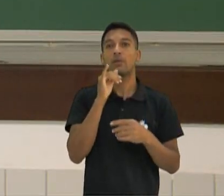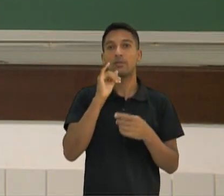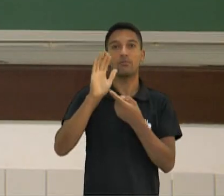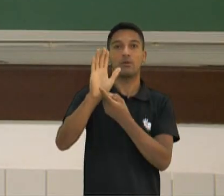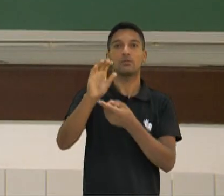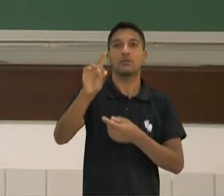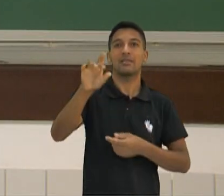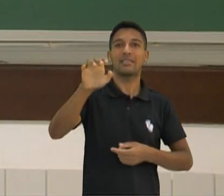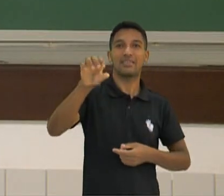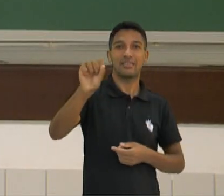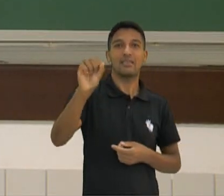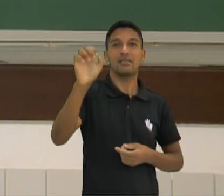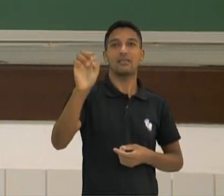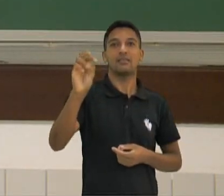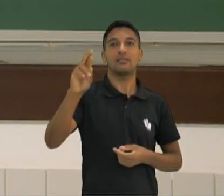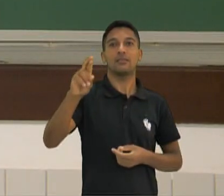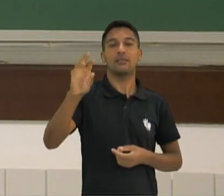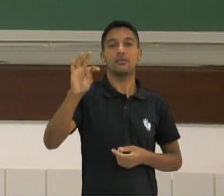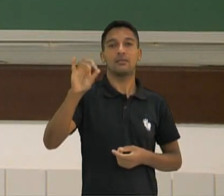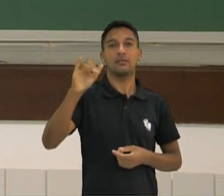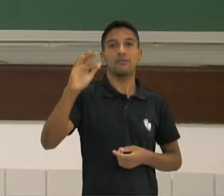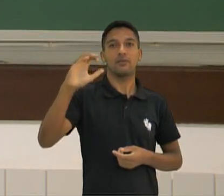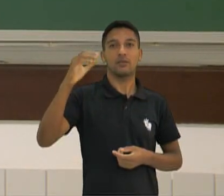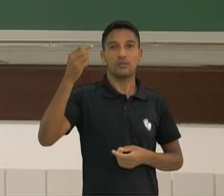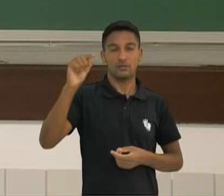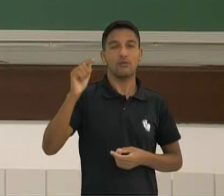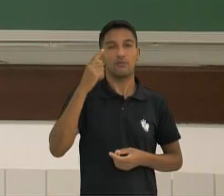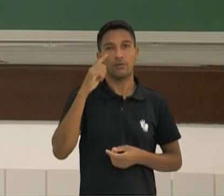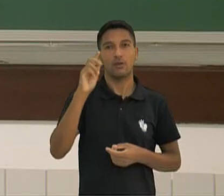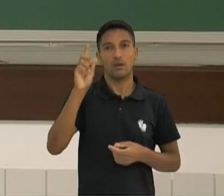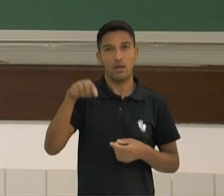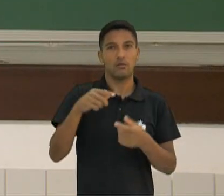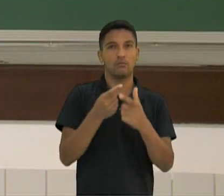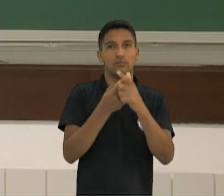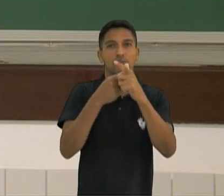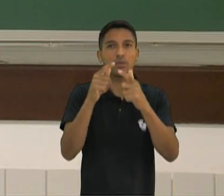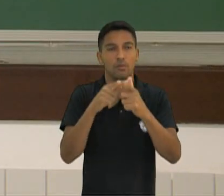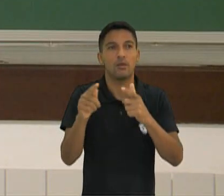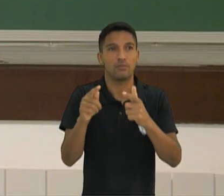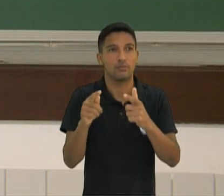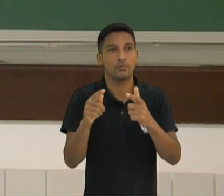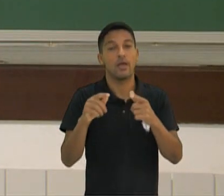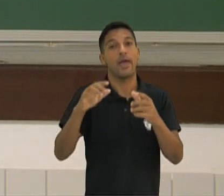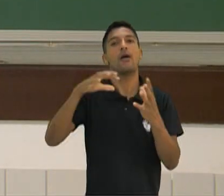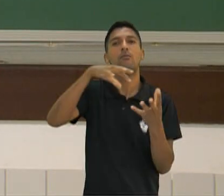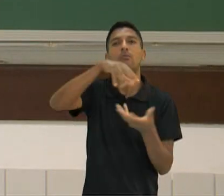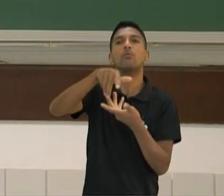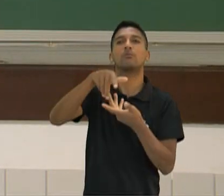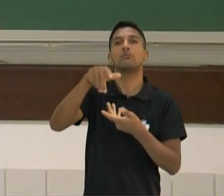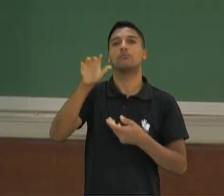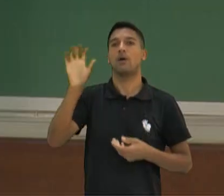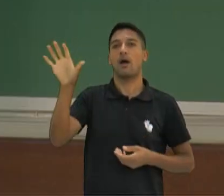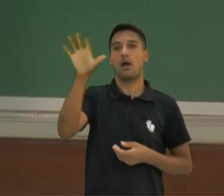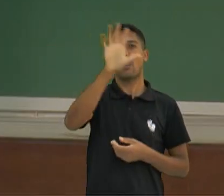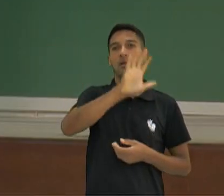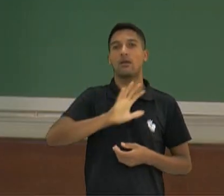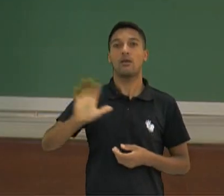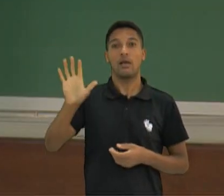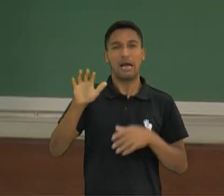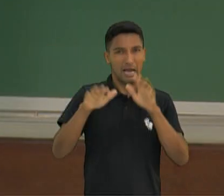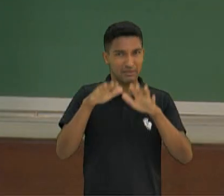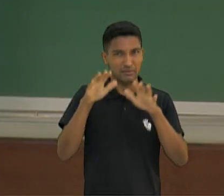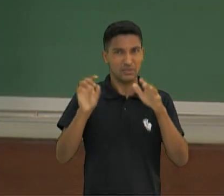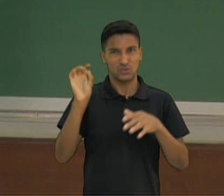exemplificação de um fato dramático que também se distribui pelo mundo, que muitas vezes ligamos apenas o continente